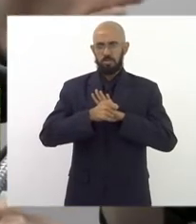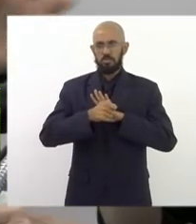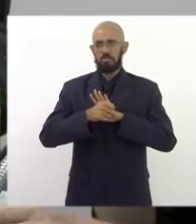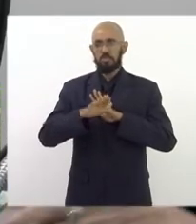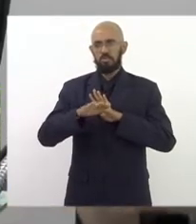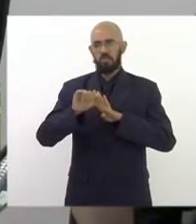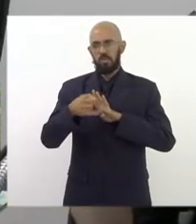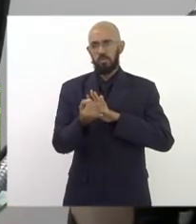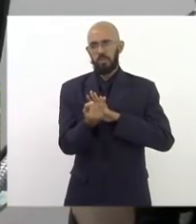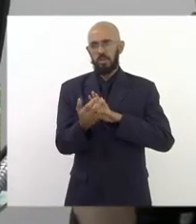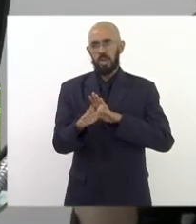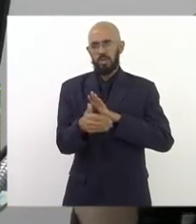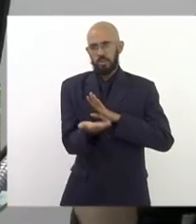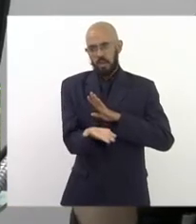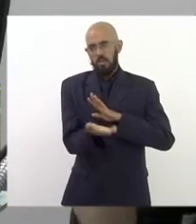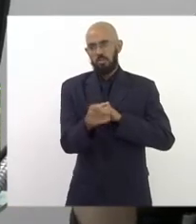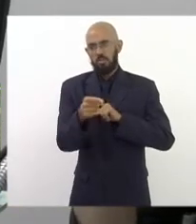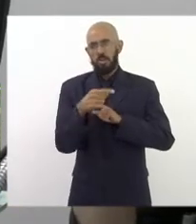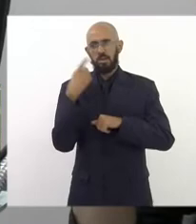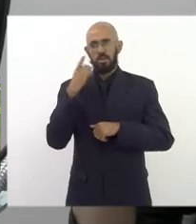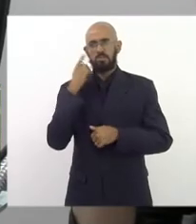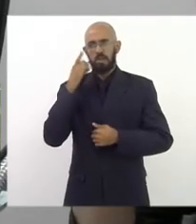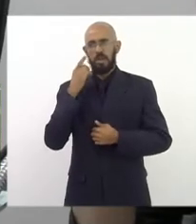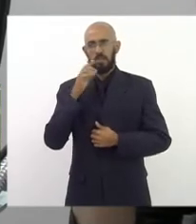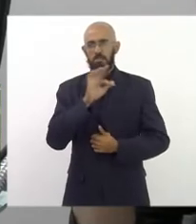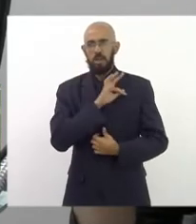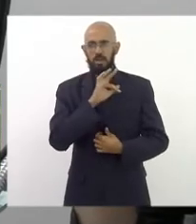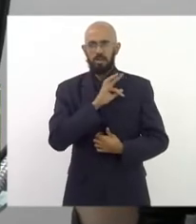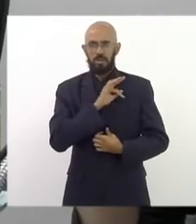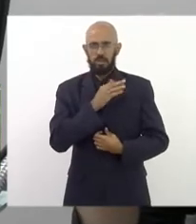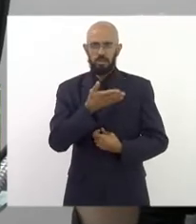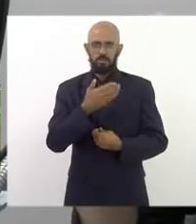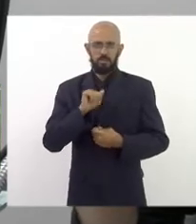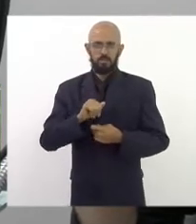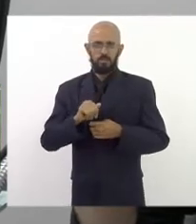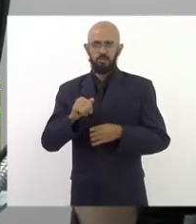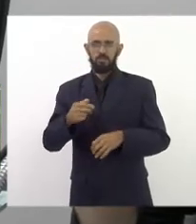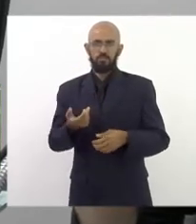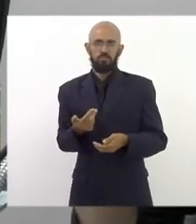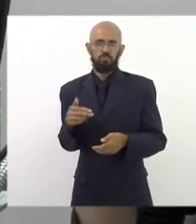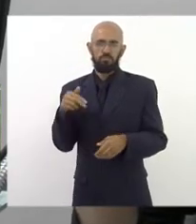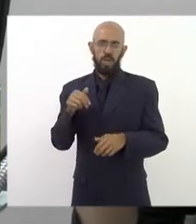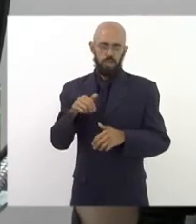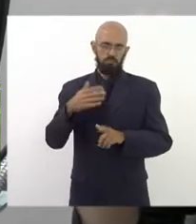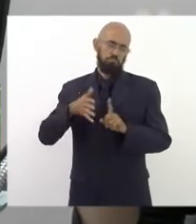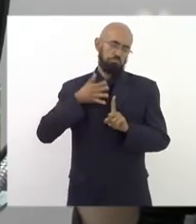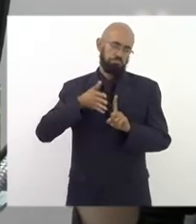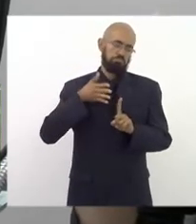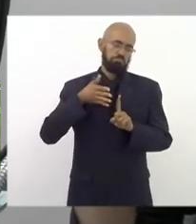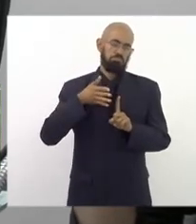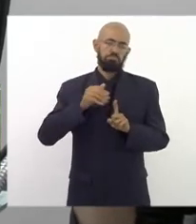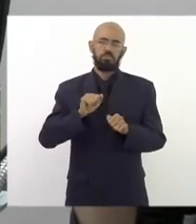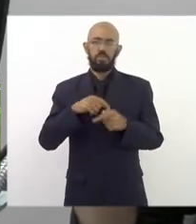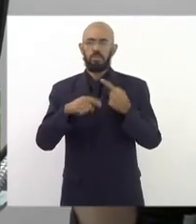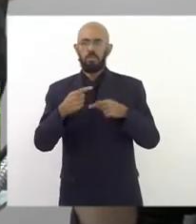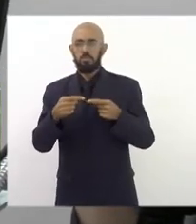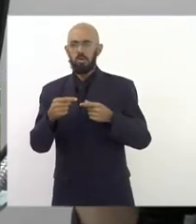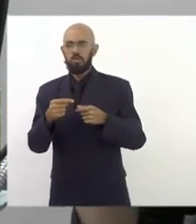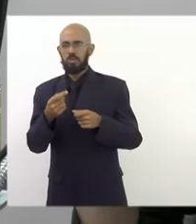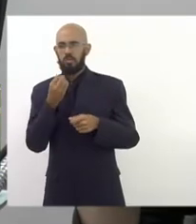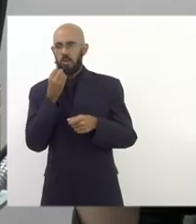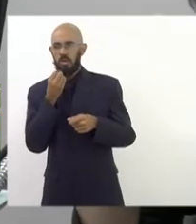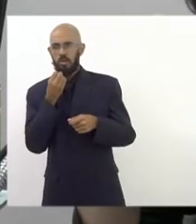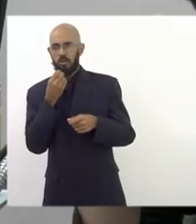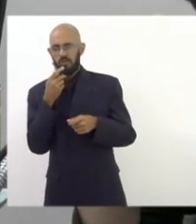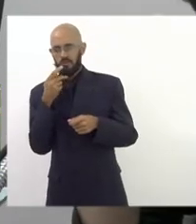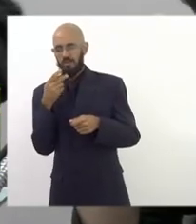ensejo que a deputada Marta Rocha vai fazer aqui o uso da palavra e depois eu vou comentar o que ela